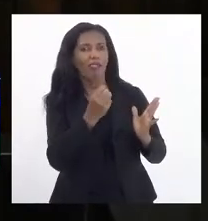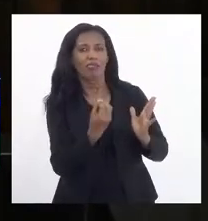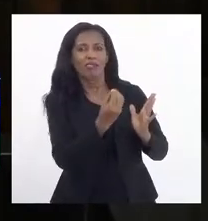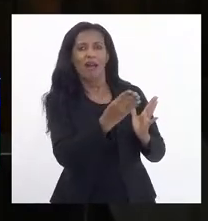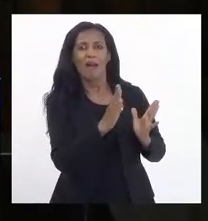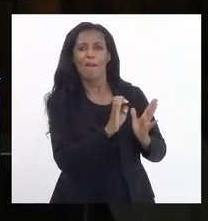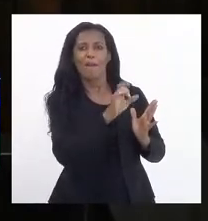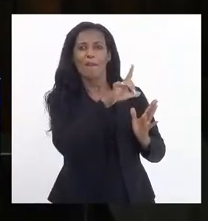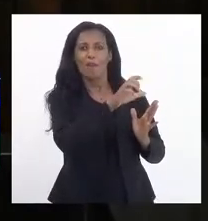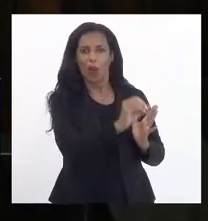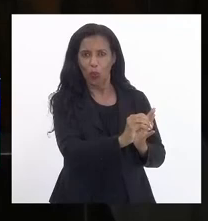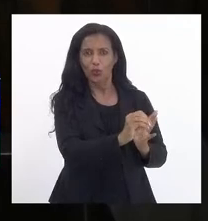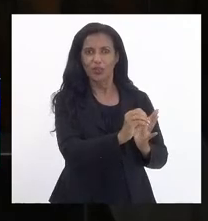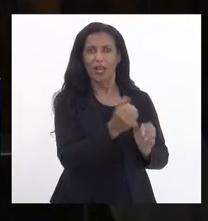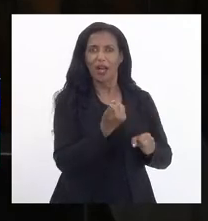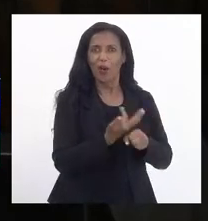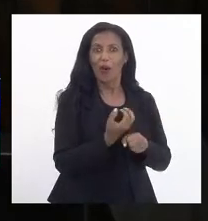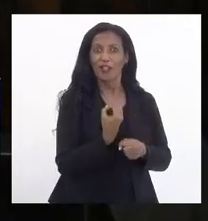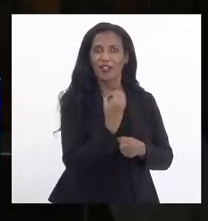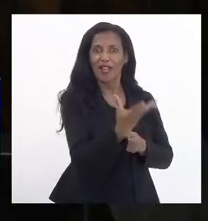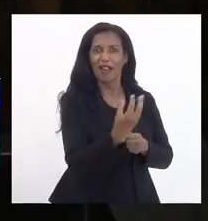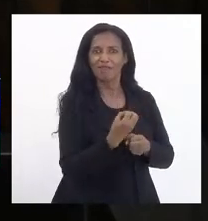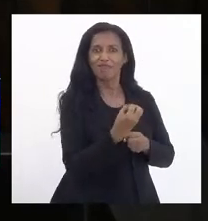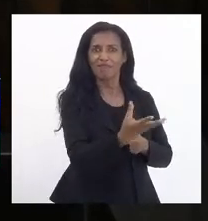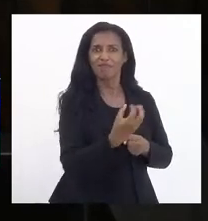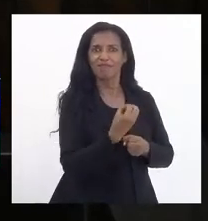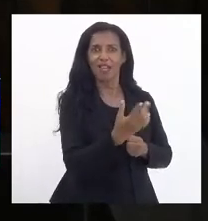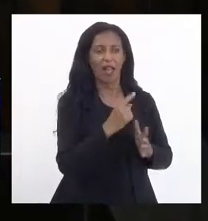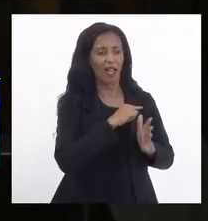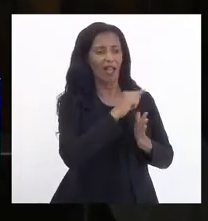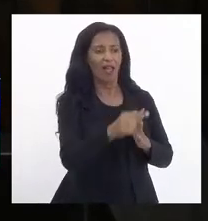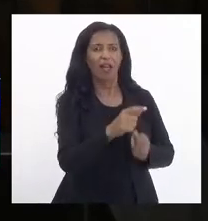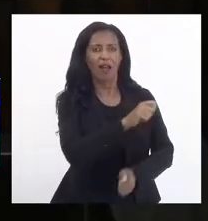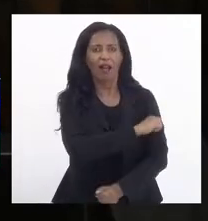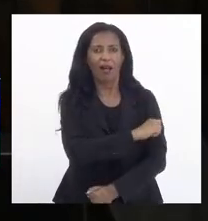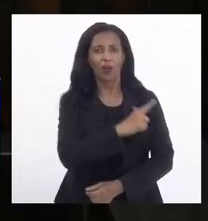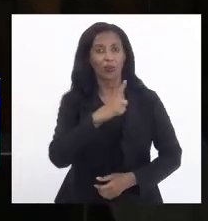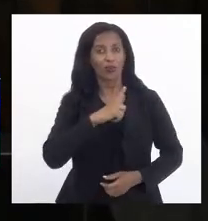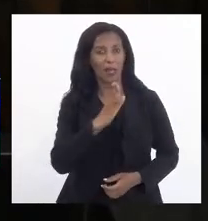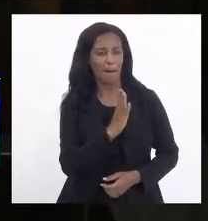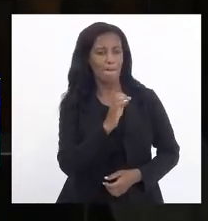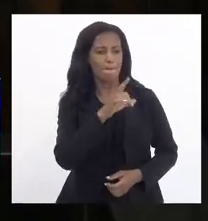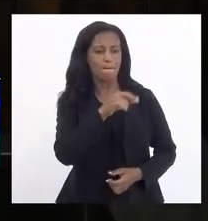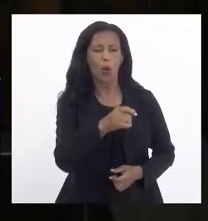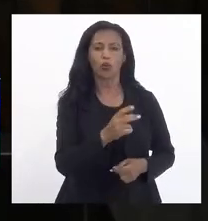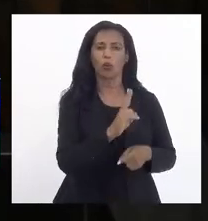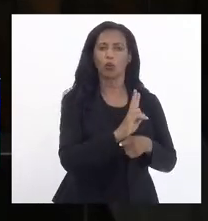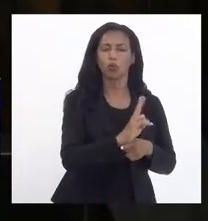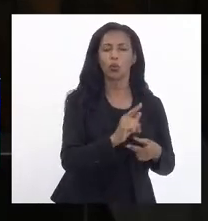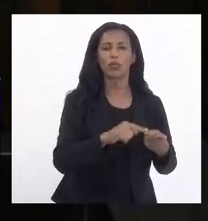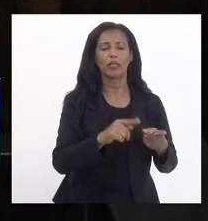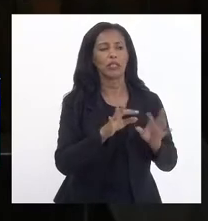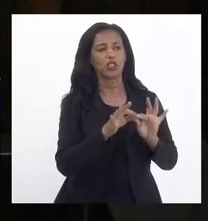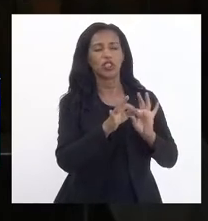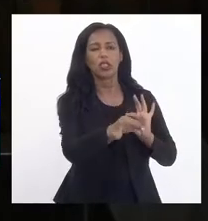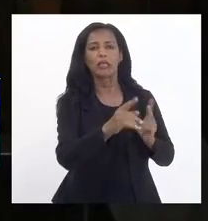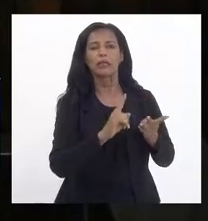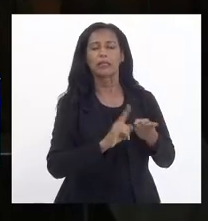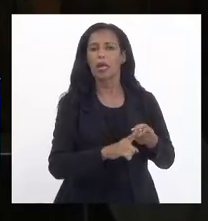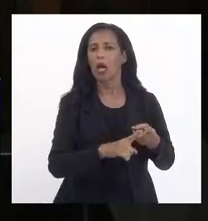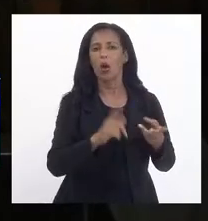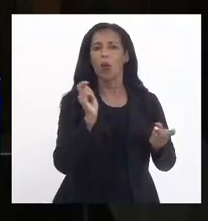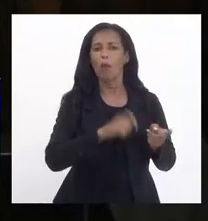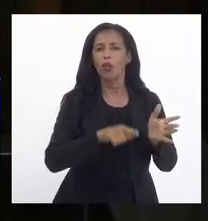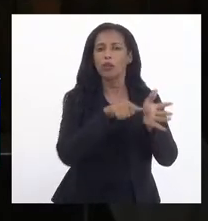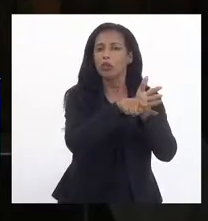têm, a UERJ oferece uma bolsa própria para cada 5 estudantes. Essa bolsa pode ser de monitoria, pode ser de extensão, pode